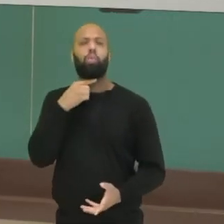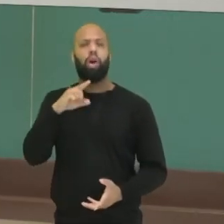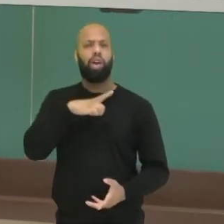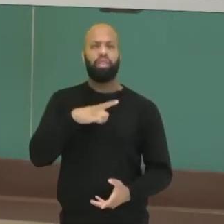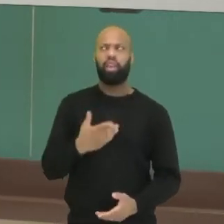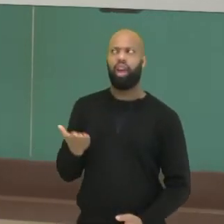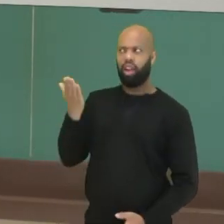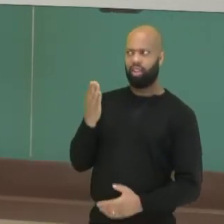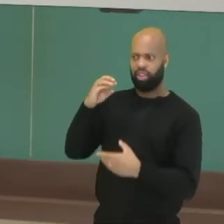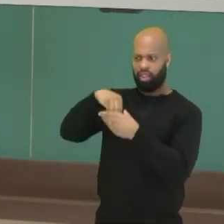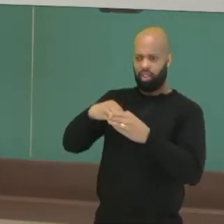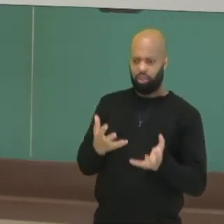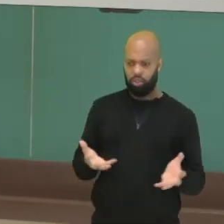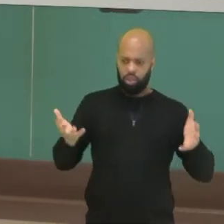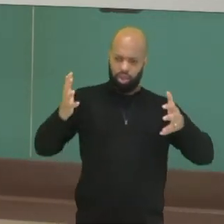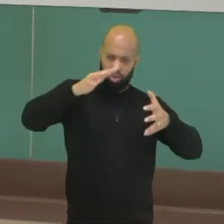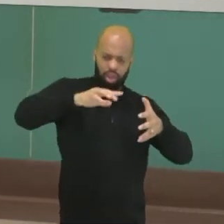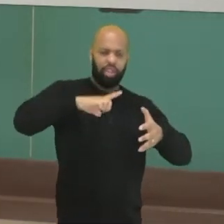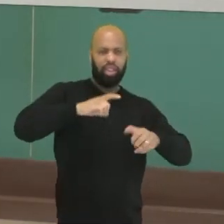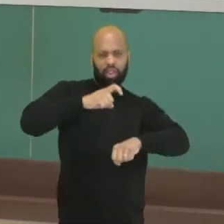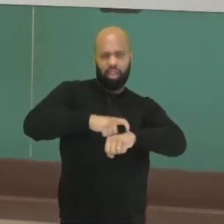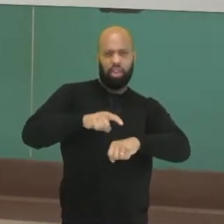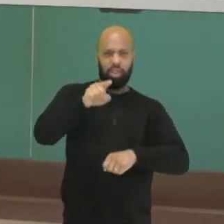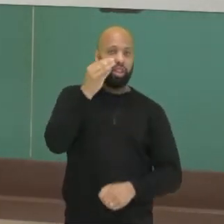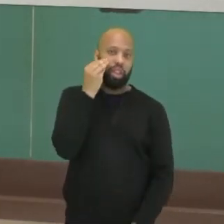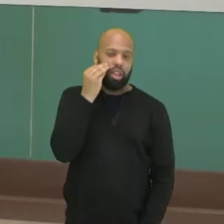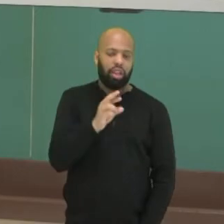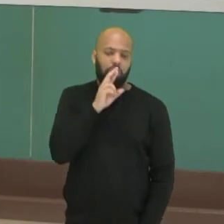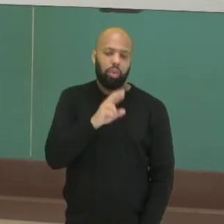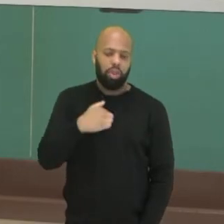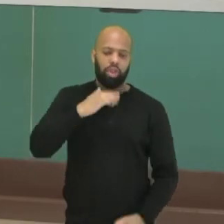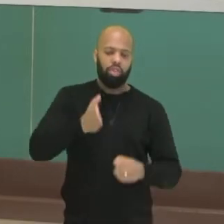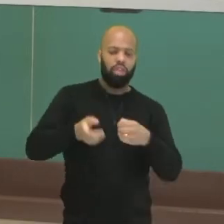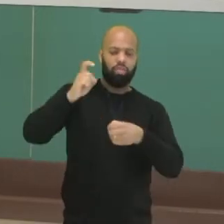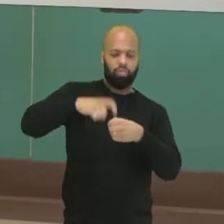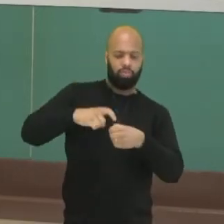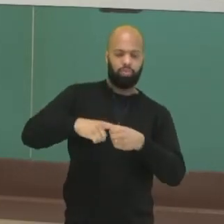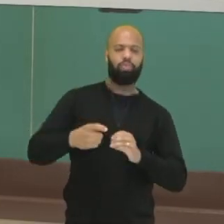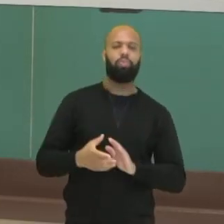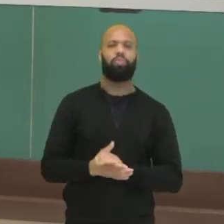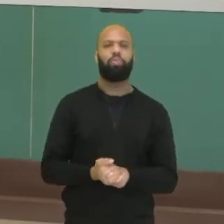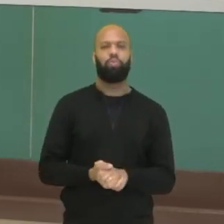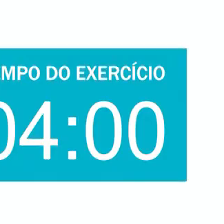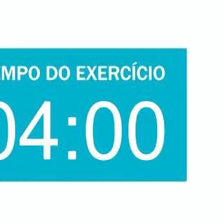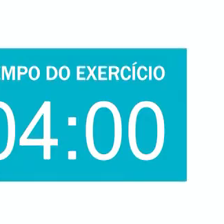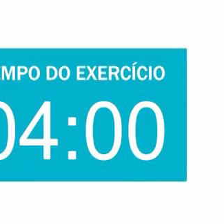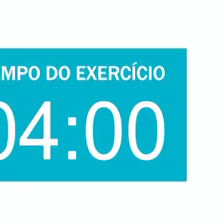acontecer nesse ecossistema. Vou dar aquele tempinho para você tentar responder aí, pensa bem e a gente já volta.